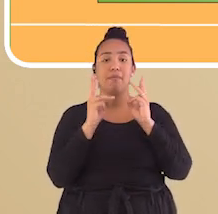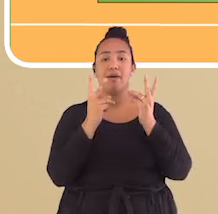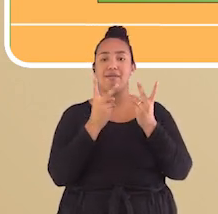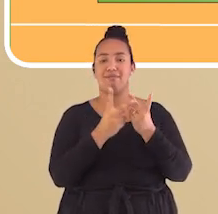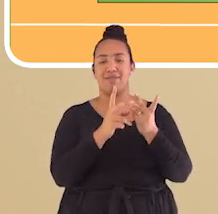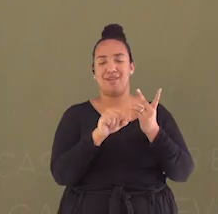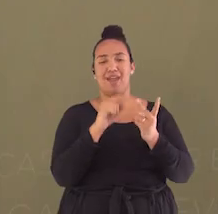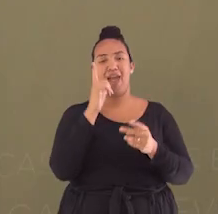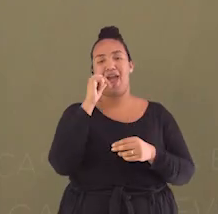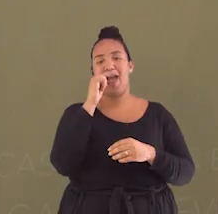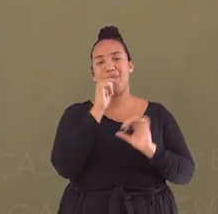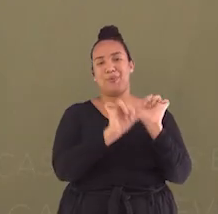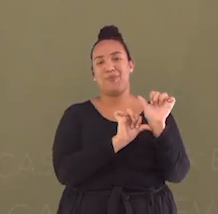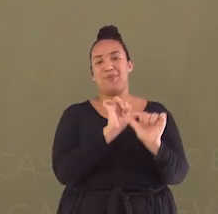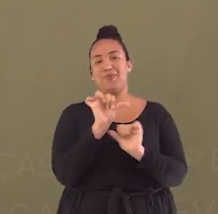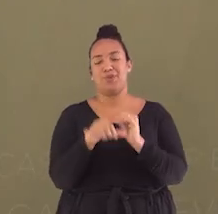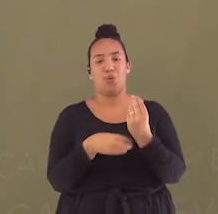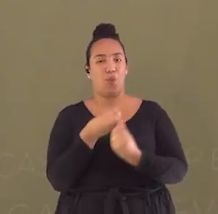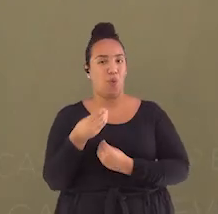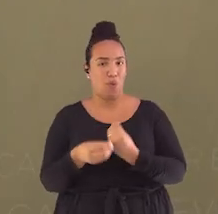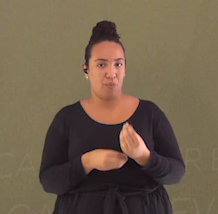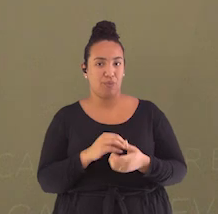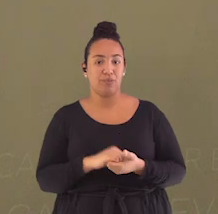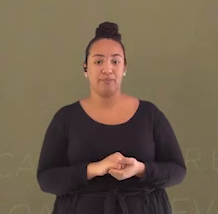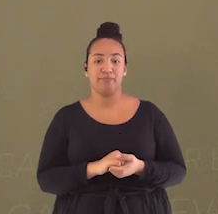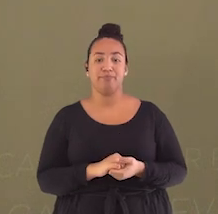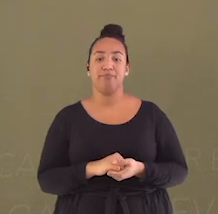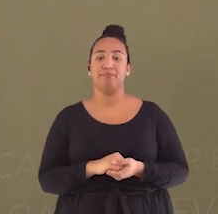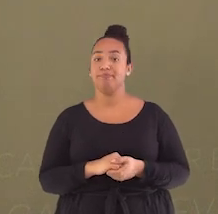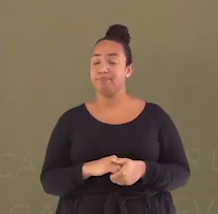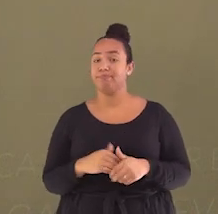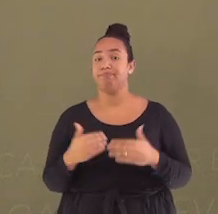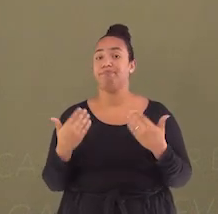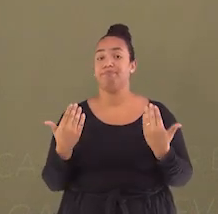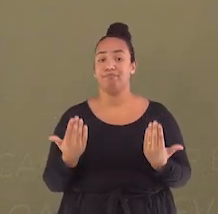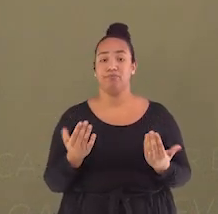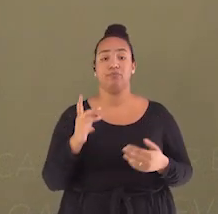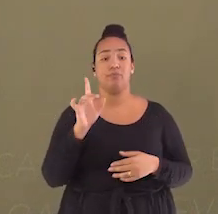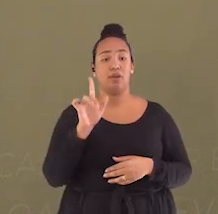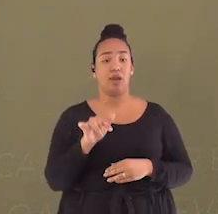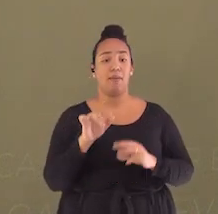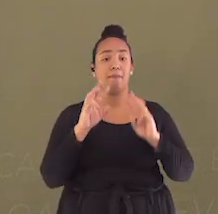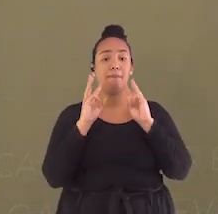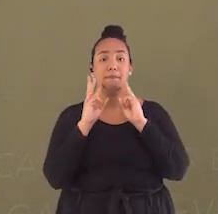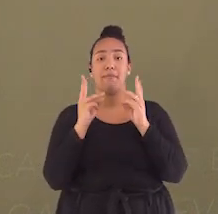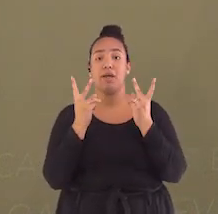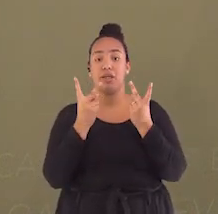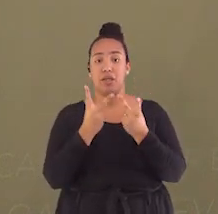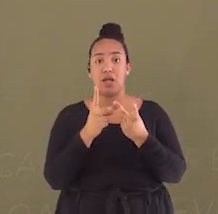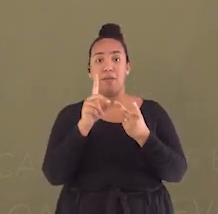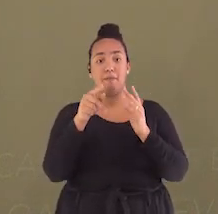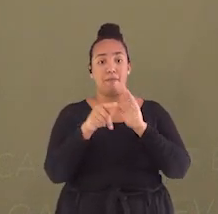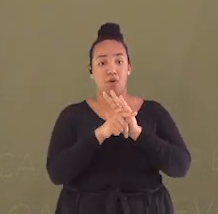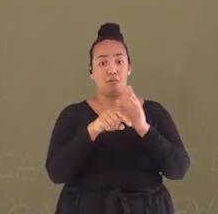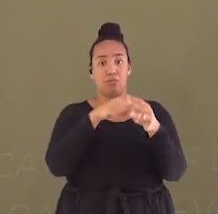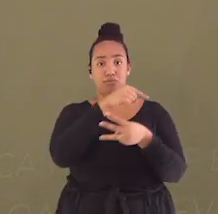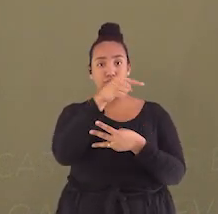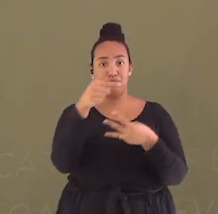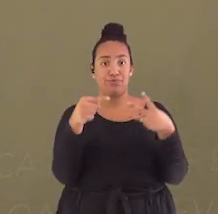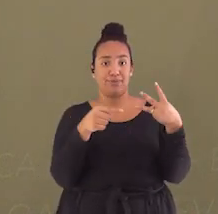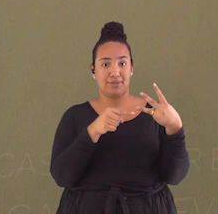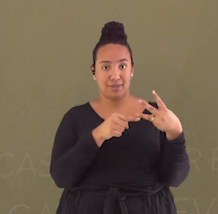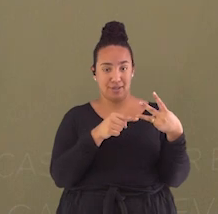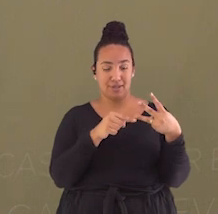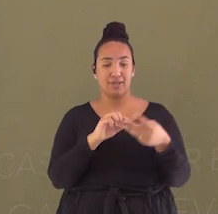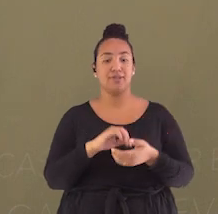água. Esta é uma visão da construção de um material nos 3 estados.